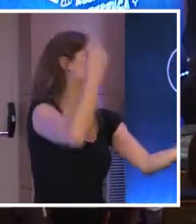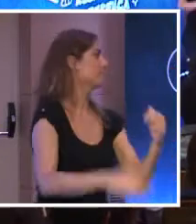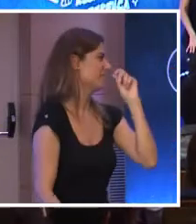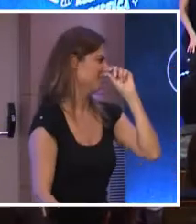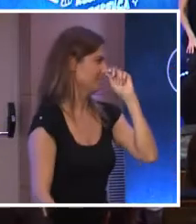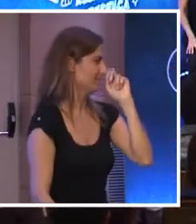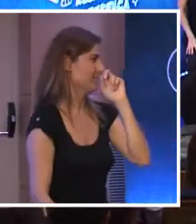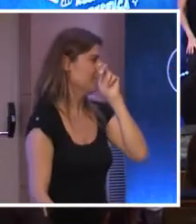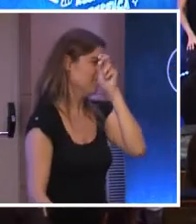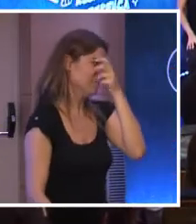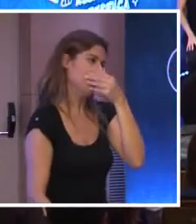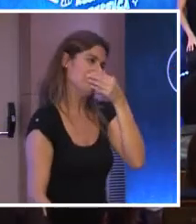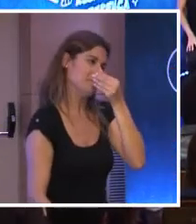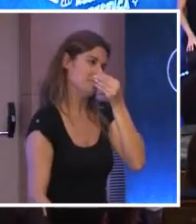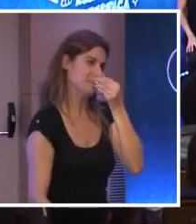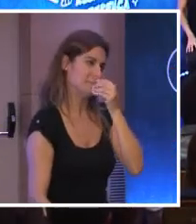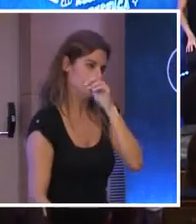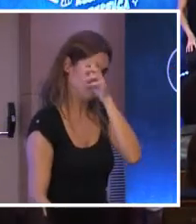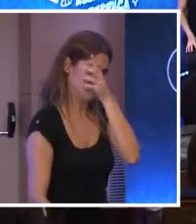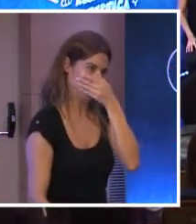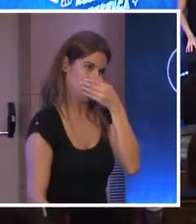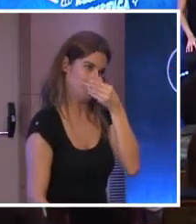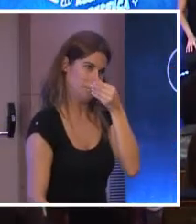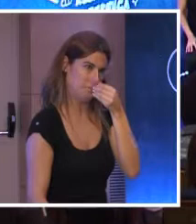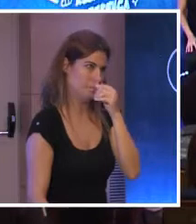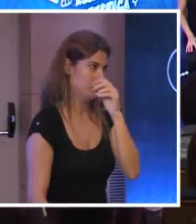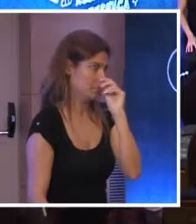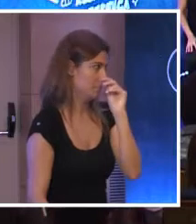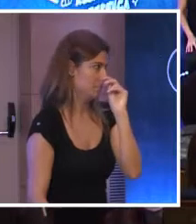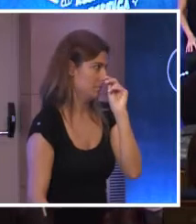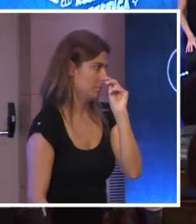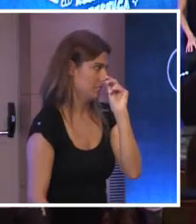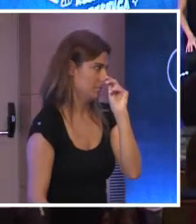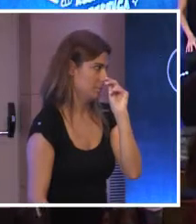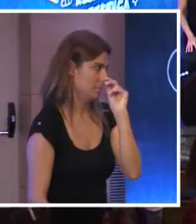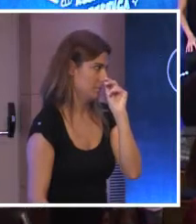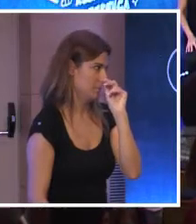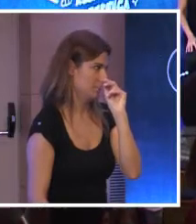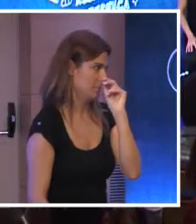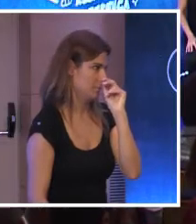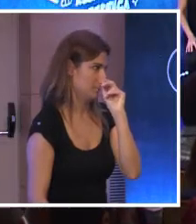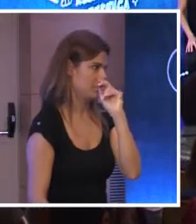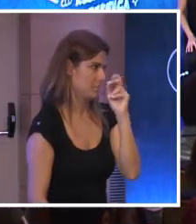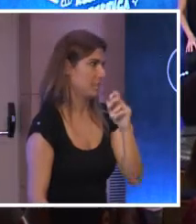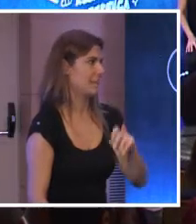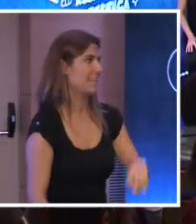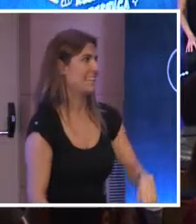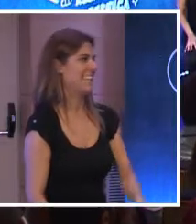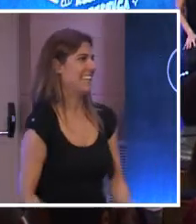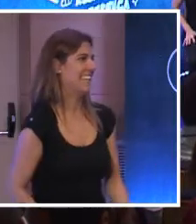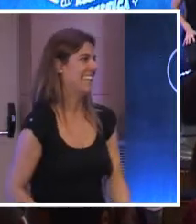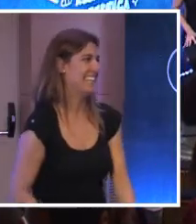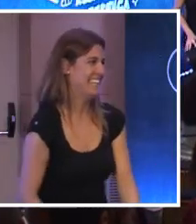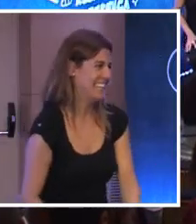a selfie. Pode ser. Quem quiser juntar-se, é favor, vamos ver o que é que dá. Aqui já deu? Penso que